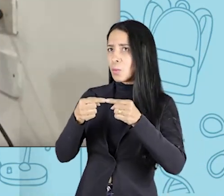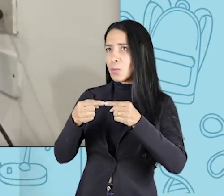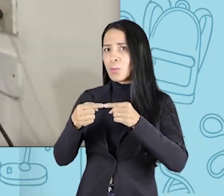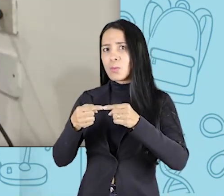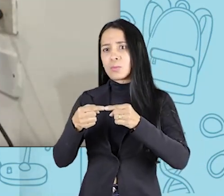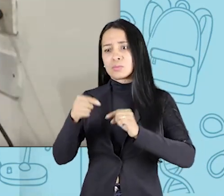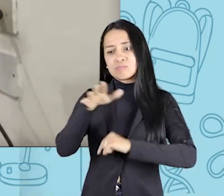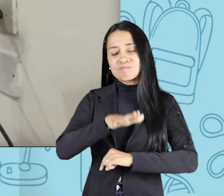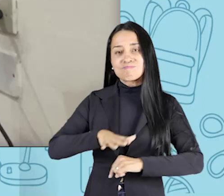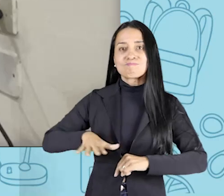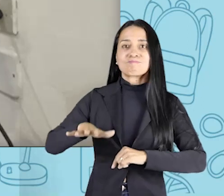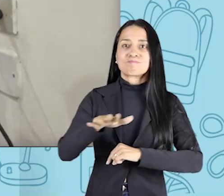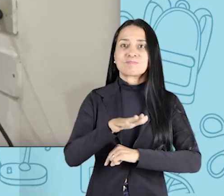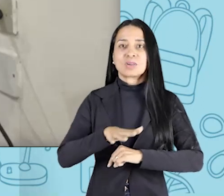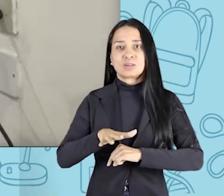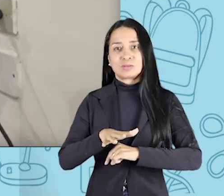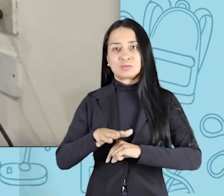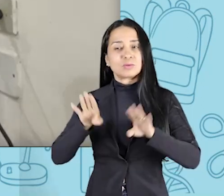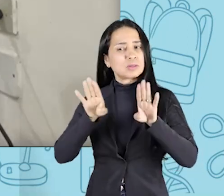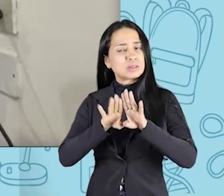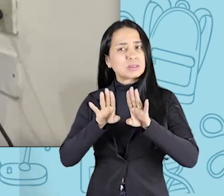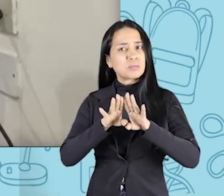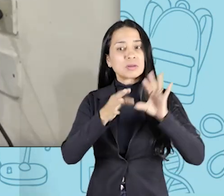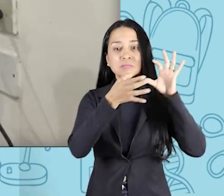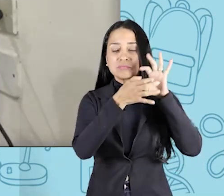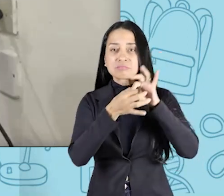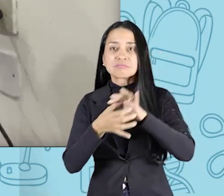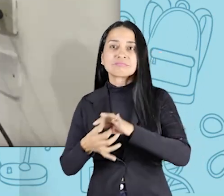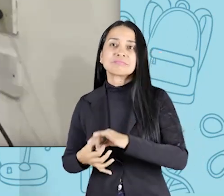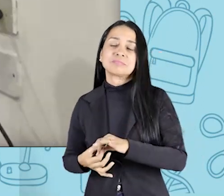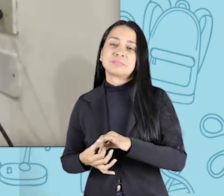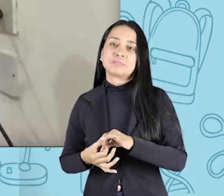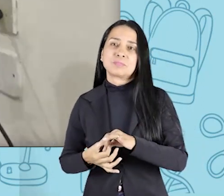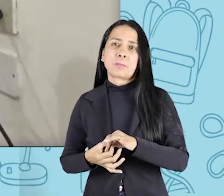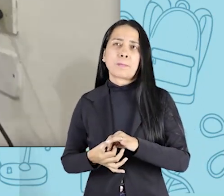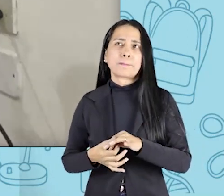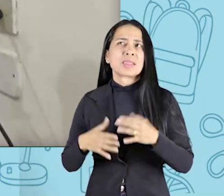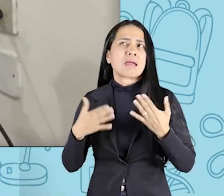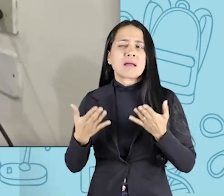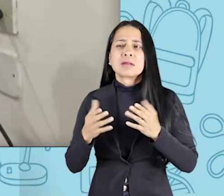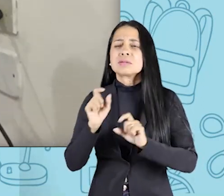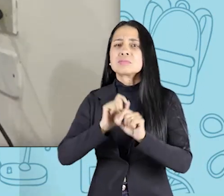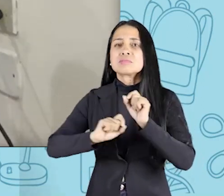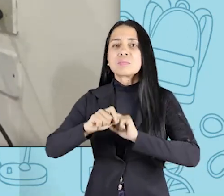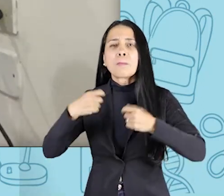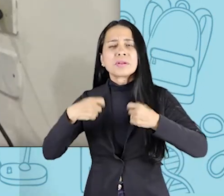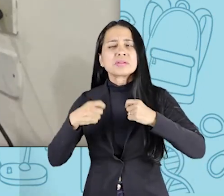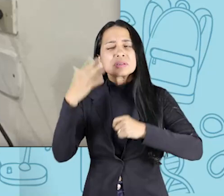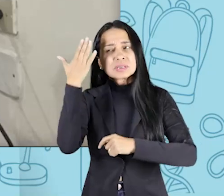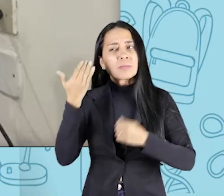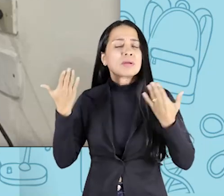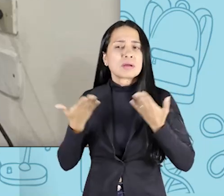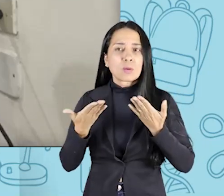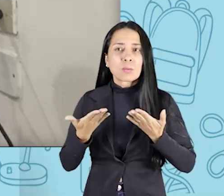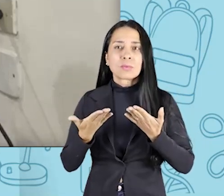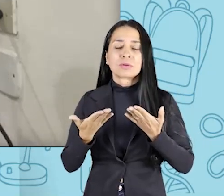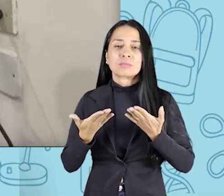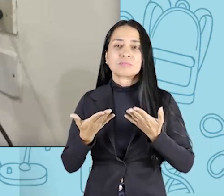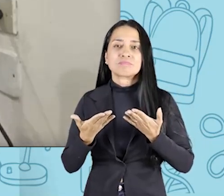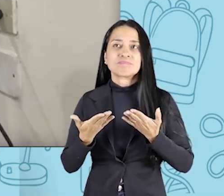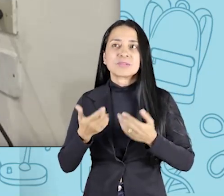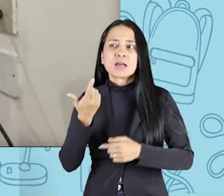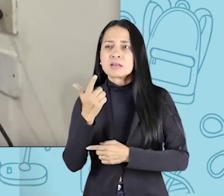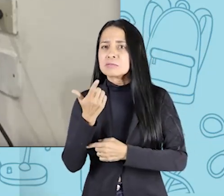desse espaço e também do contexto. Mas aqui, o que a gente precisa mesmo saber é que não existe